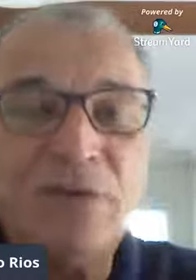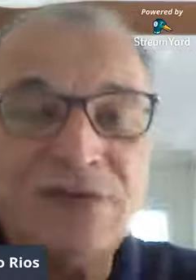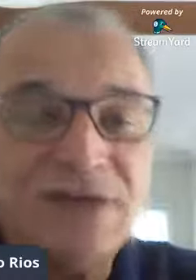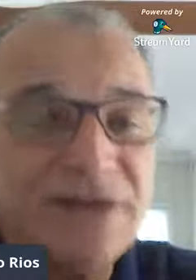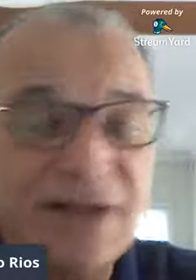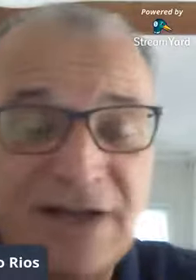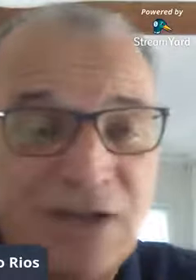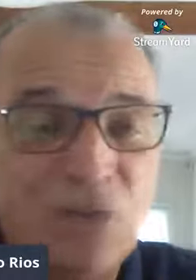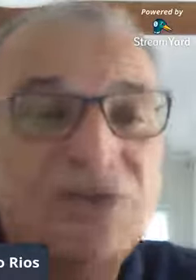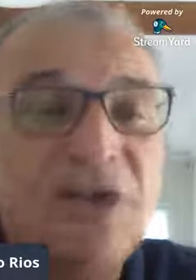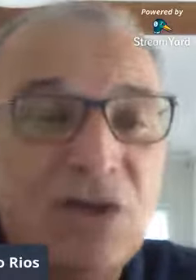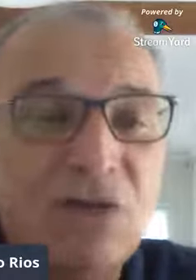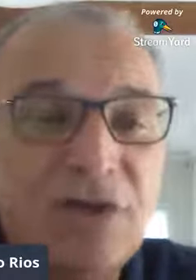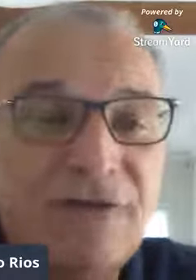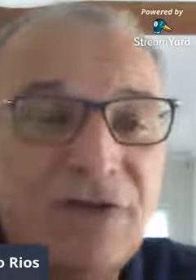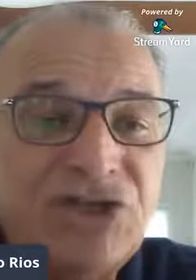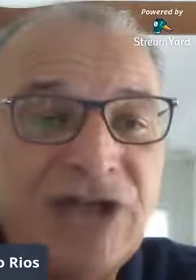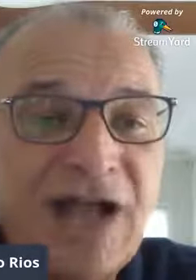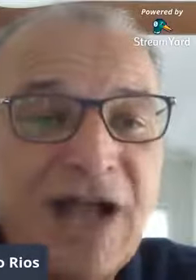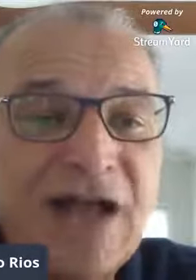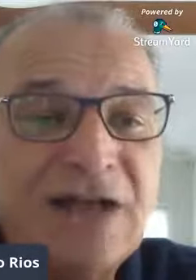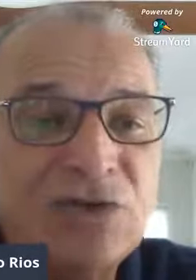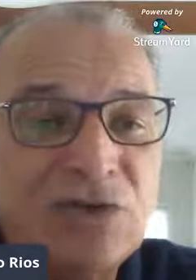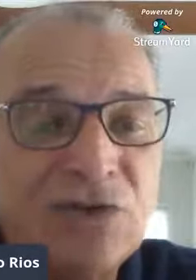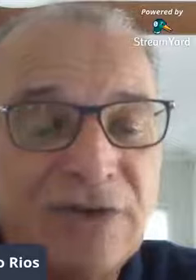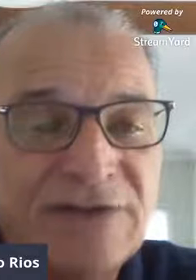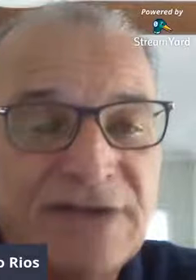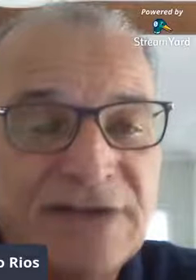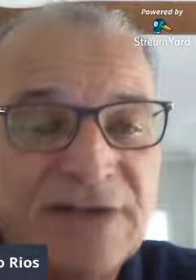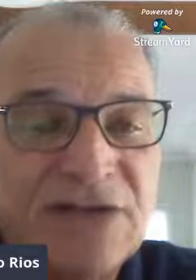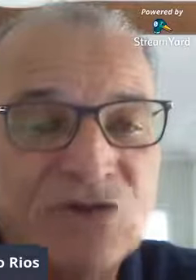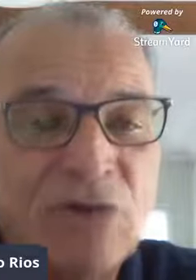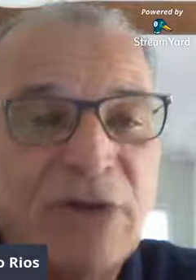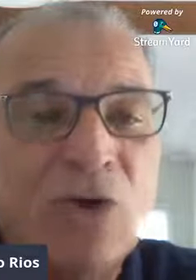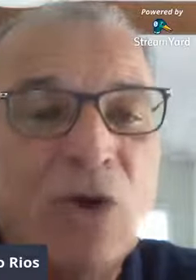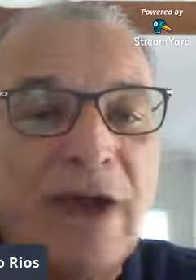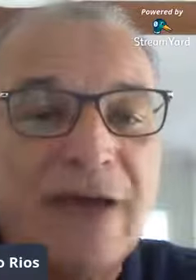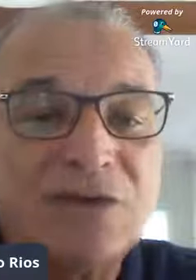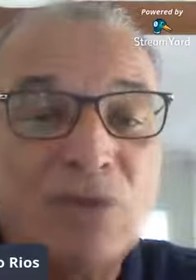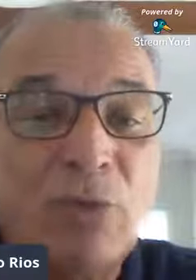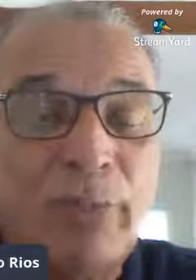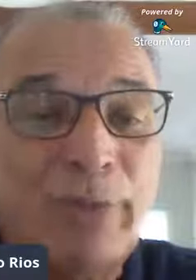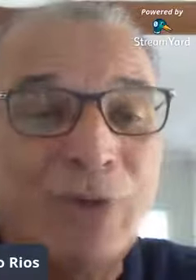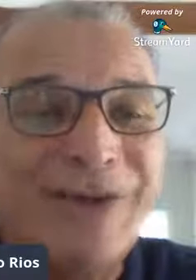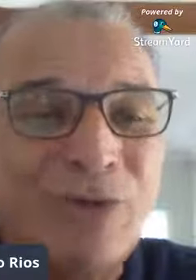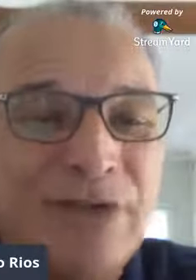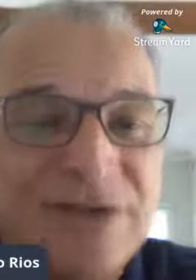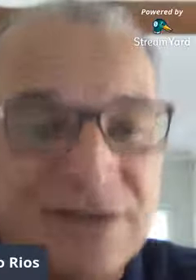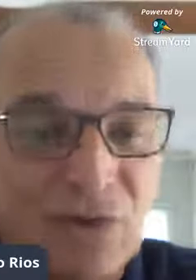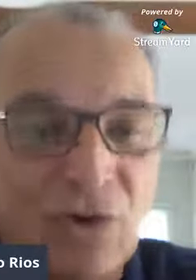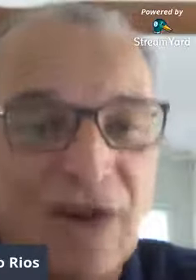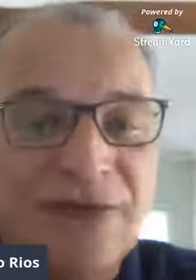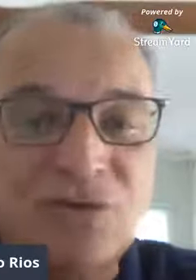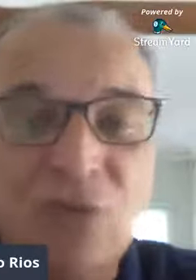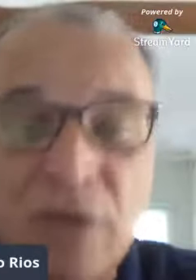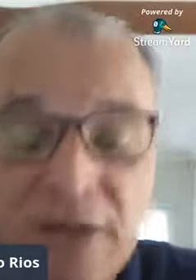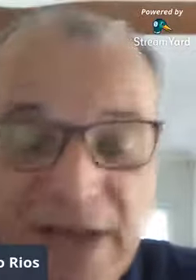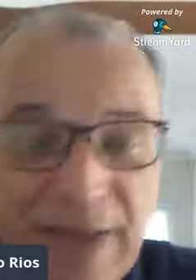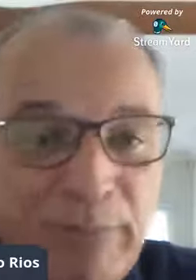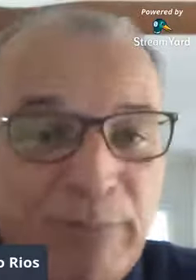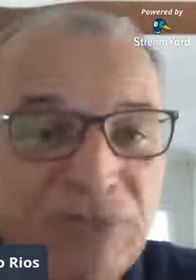coisa que a secretaria conseguiu, foi tirar as pessoas com deficiência da sombra e colocar elas como protagonistas, colocá-las